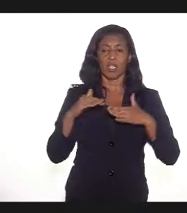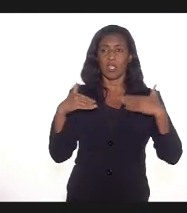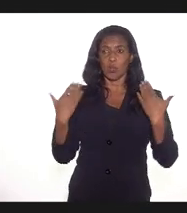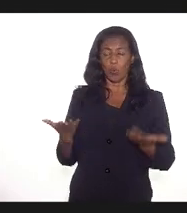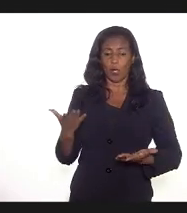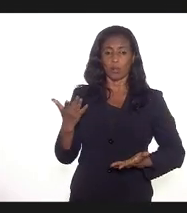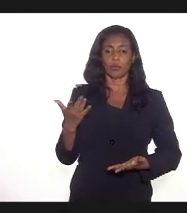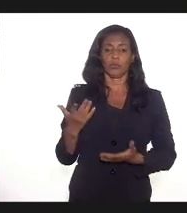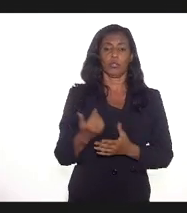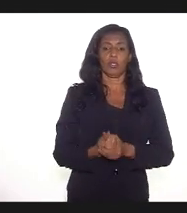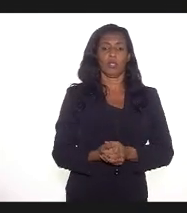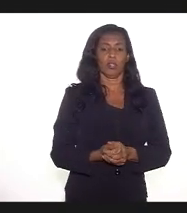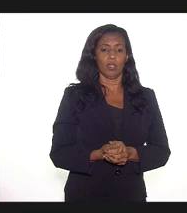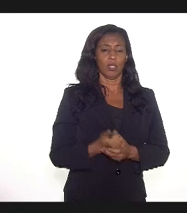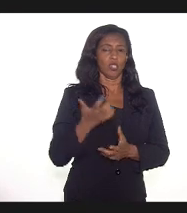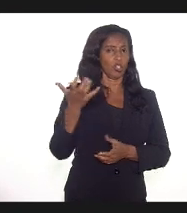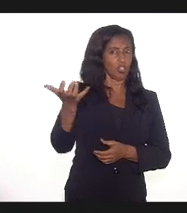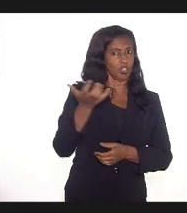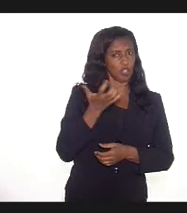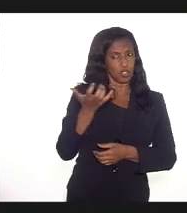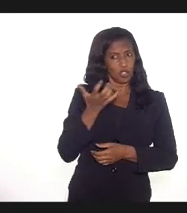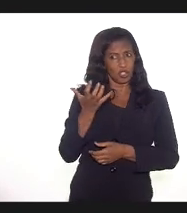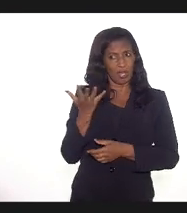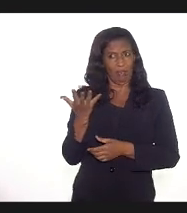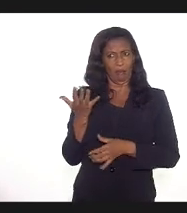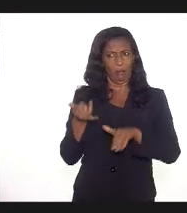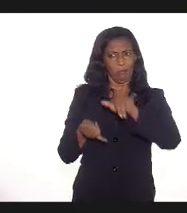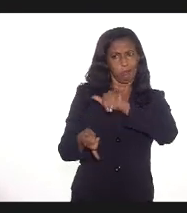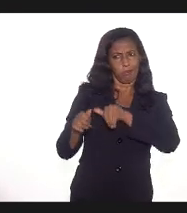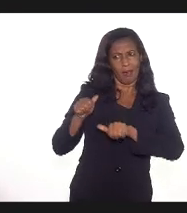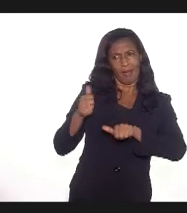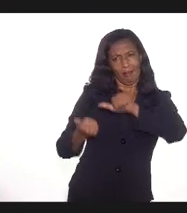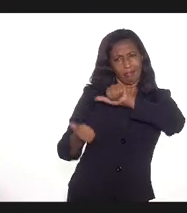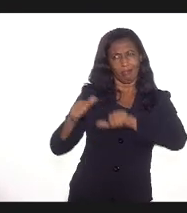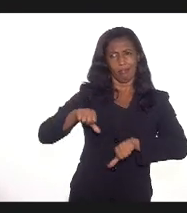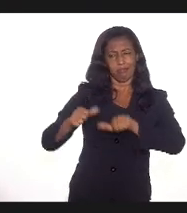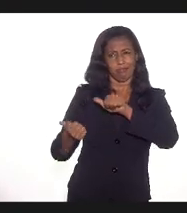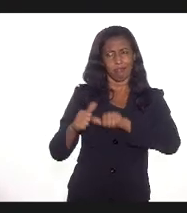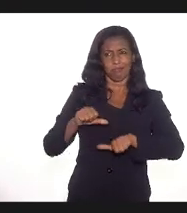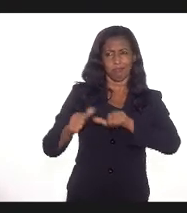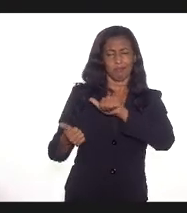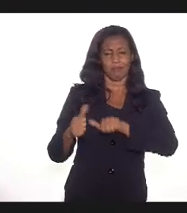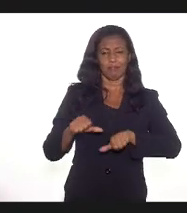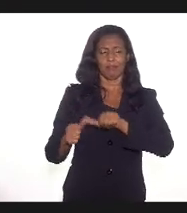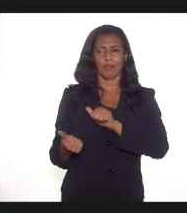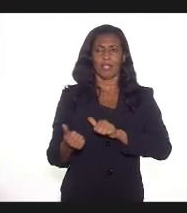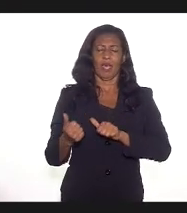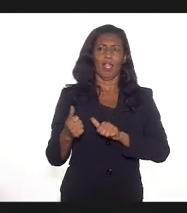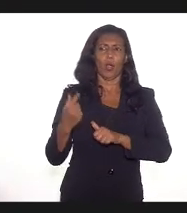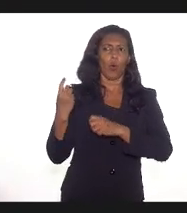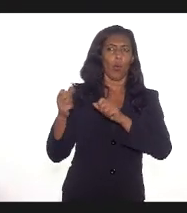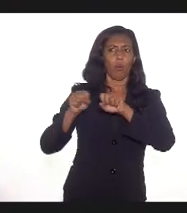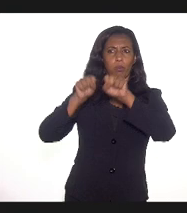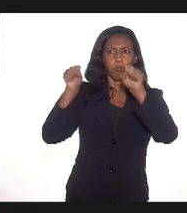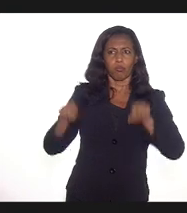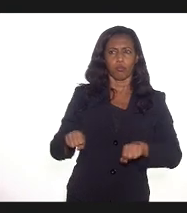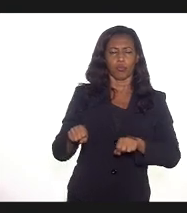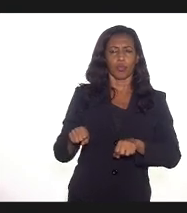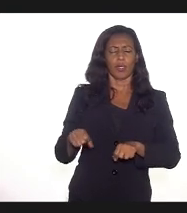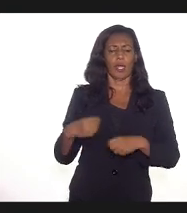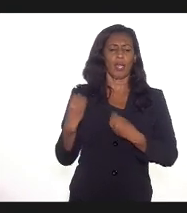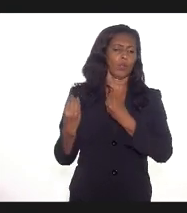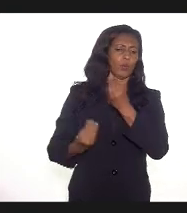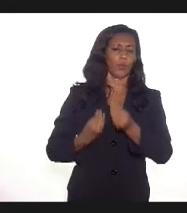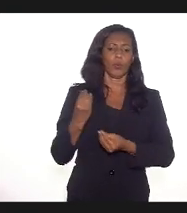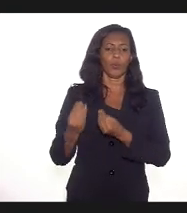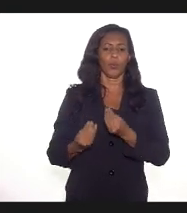tenta, de certa forma, adequar até com relação, como foi falado, aos servidores públicos em geral,